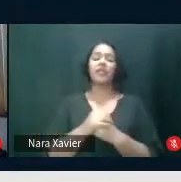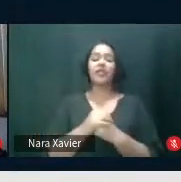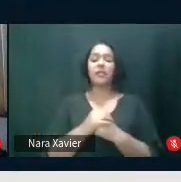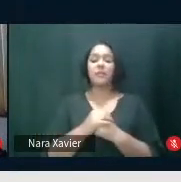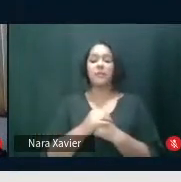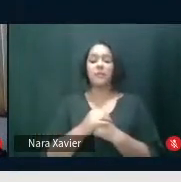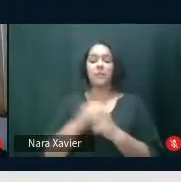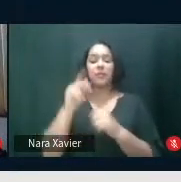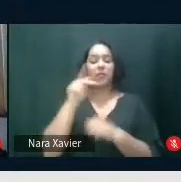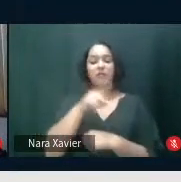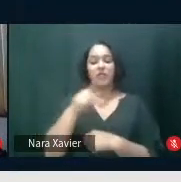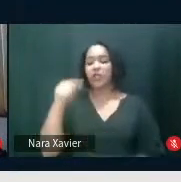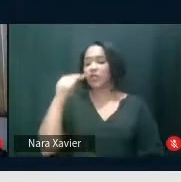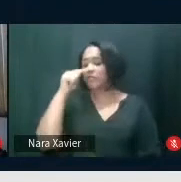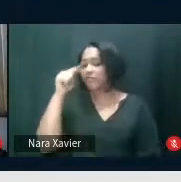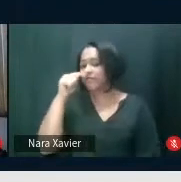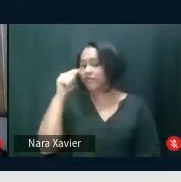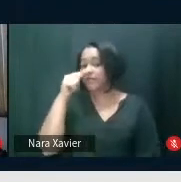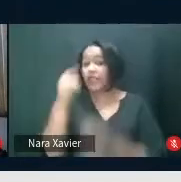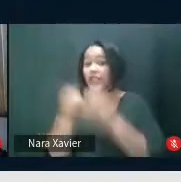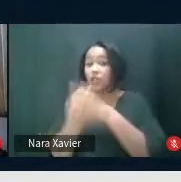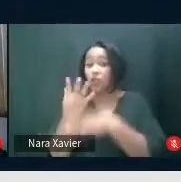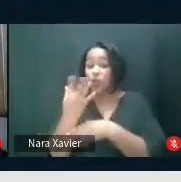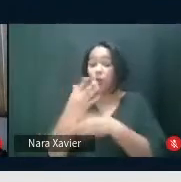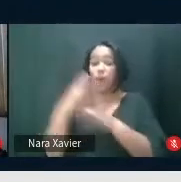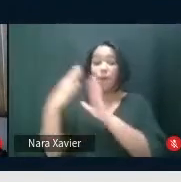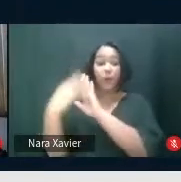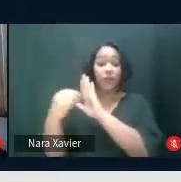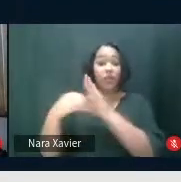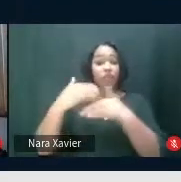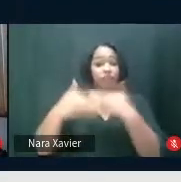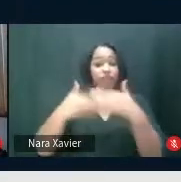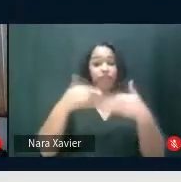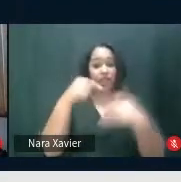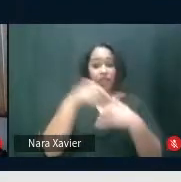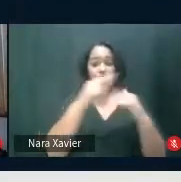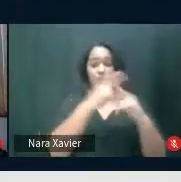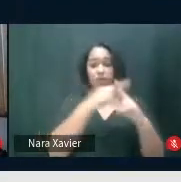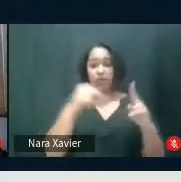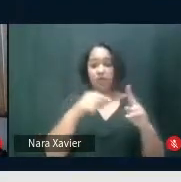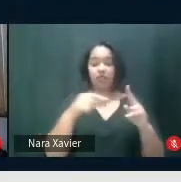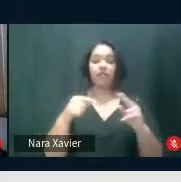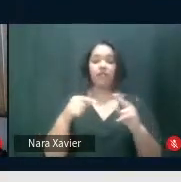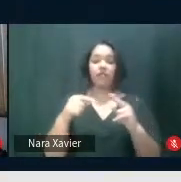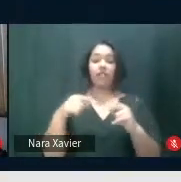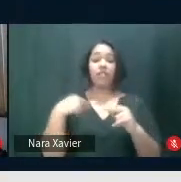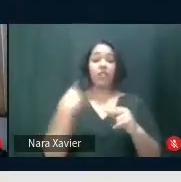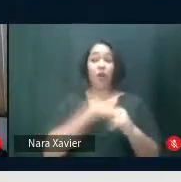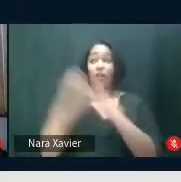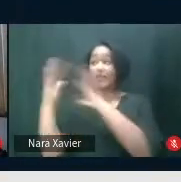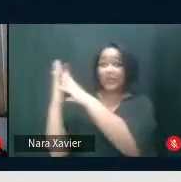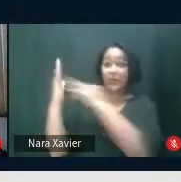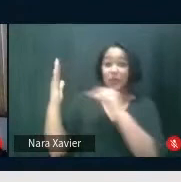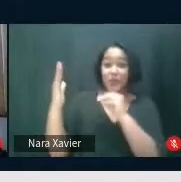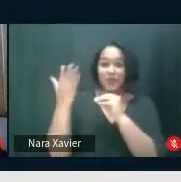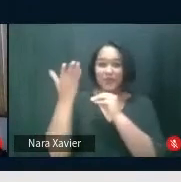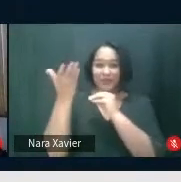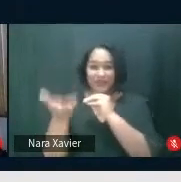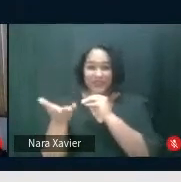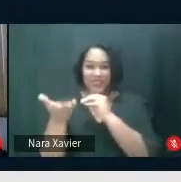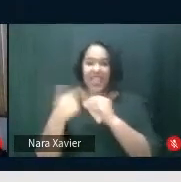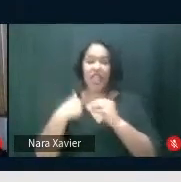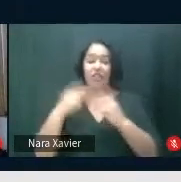da UFG, né? Então, vocês já desenvolvem um trabalho um longo tempo que a gente se espelhou, e que eu espero que quando o